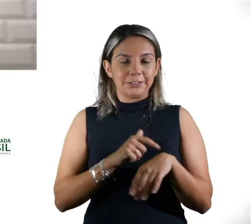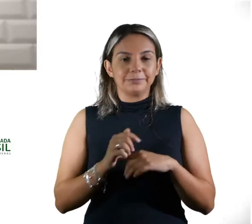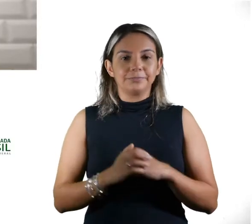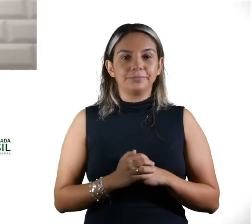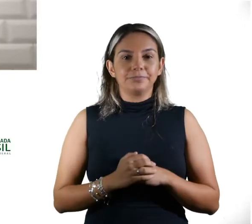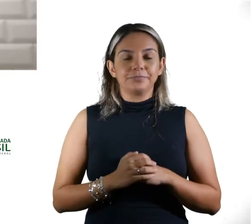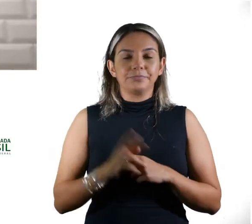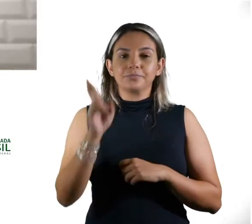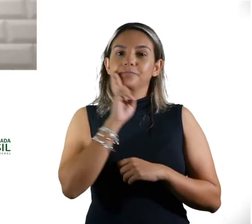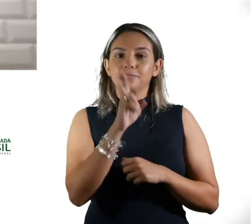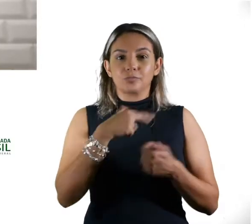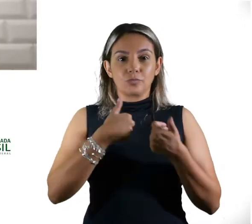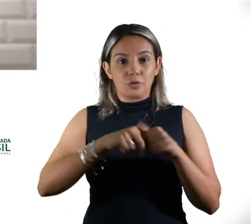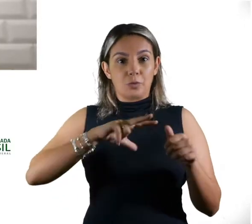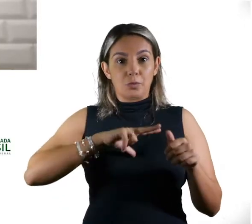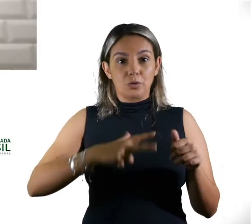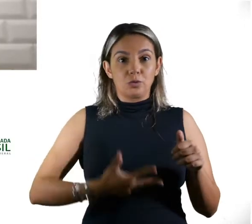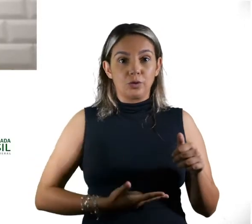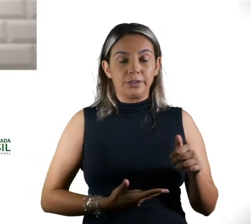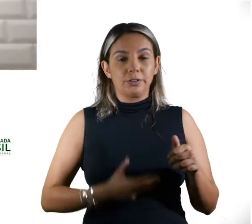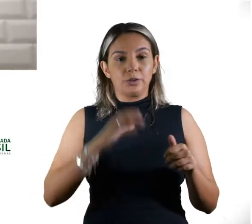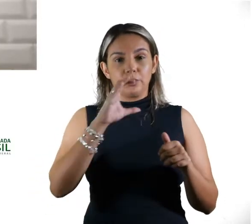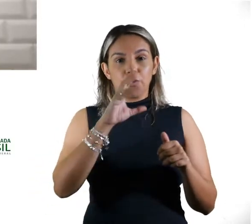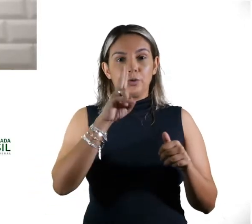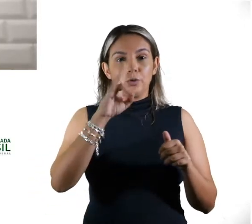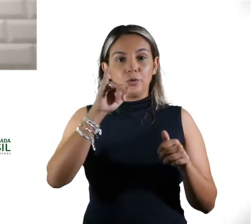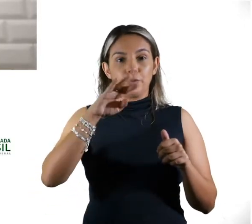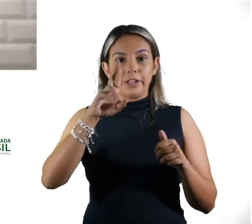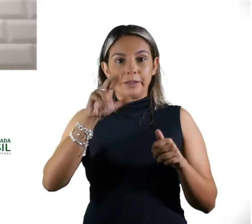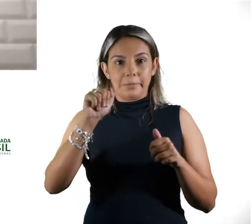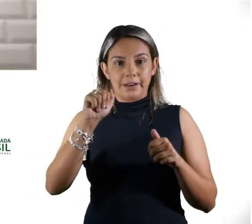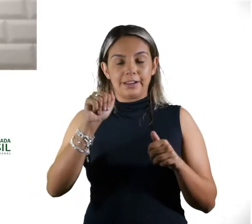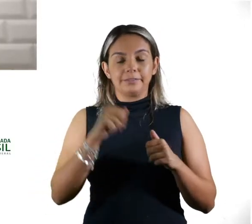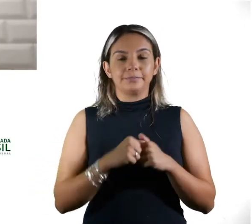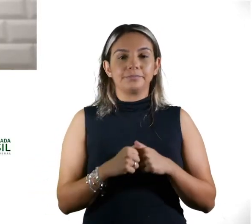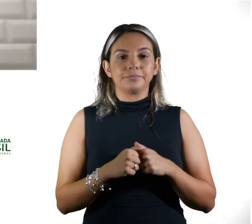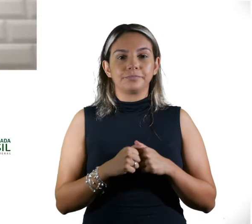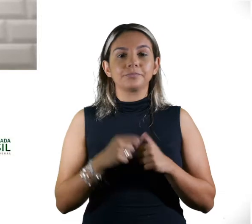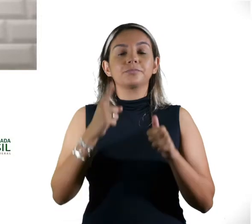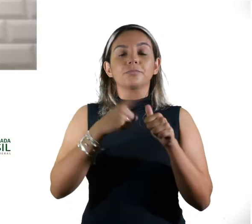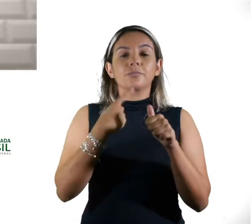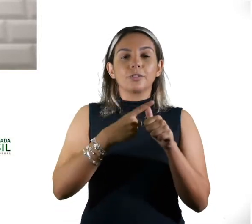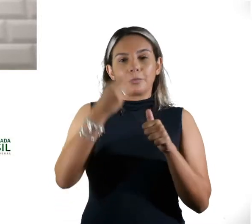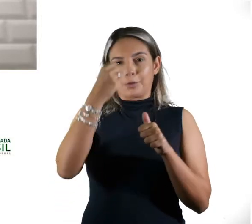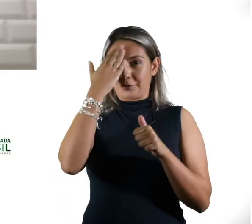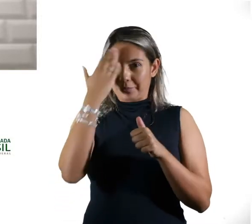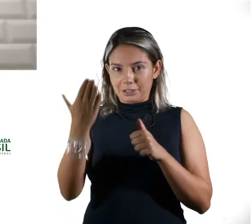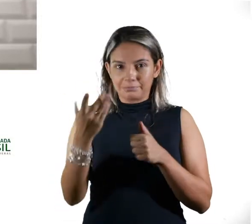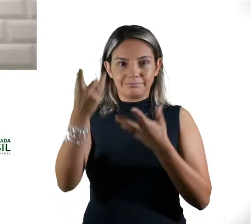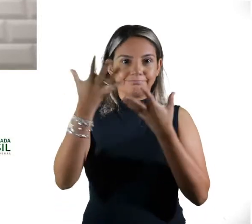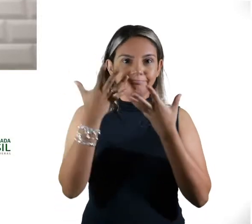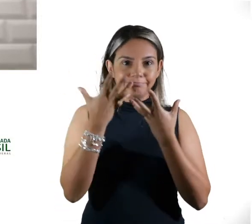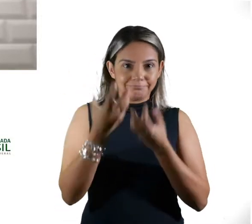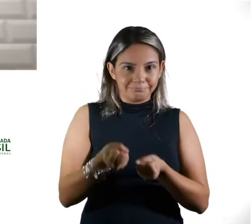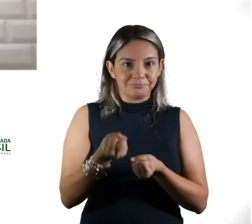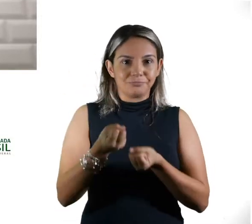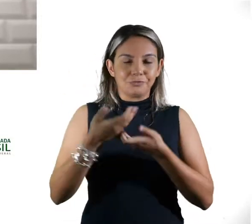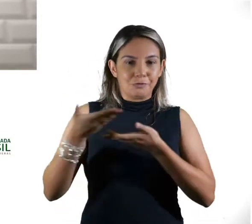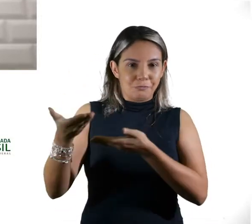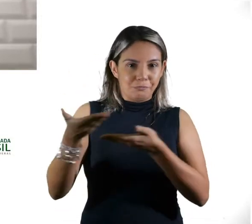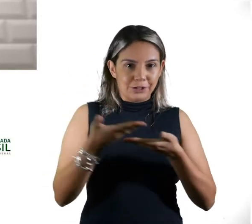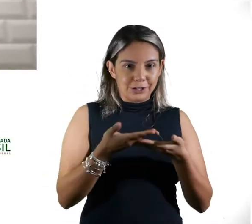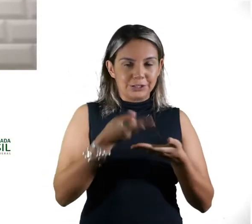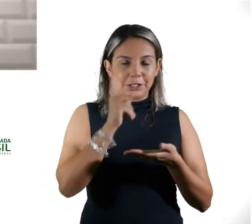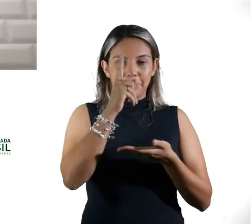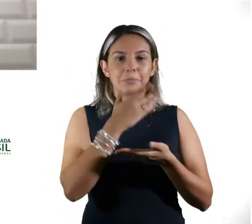Tá. estou em Portugal, estou em Coimbra. Pois é, você tá bem. Em primeiro lugar, muitíssimo obrigado por aceitar o convite